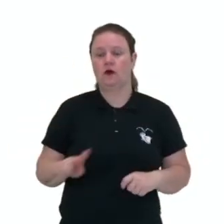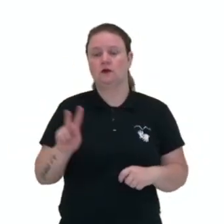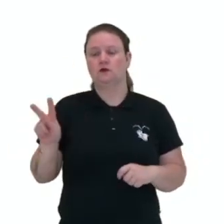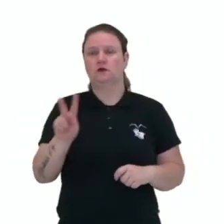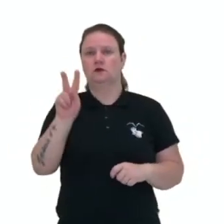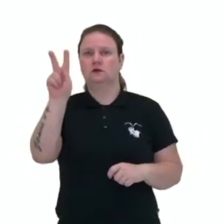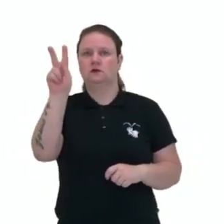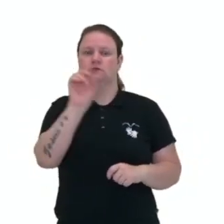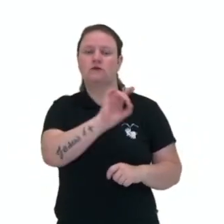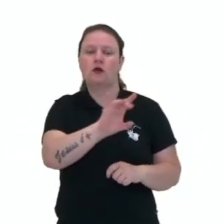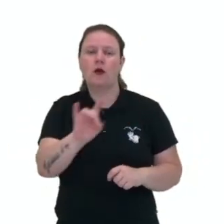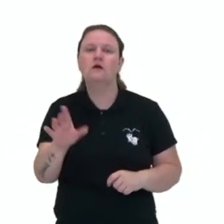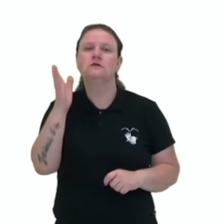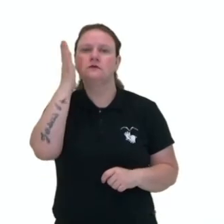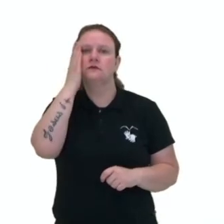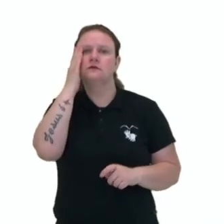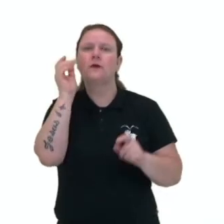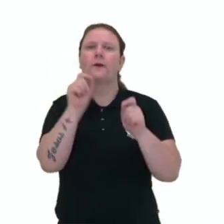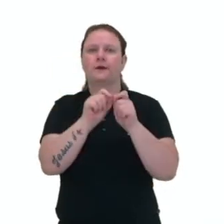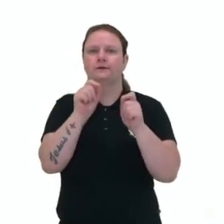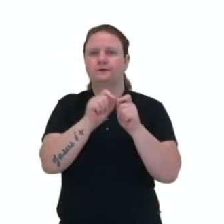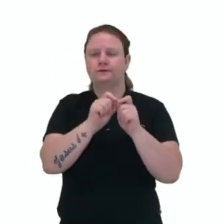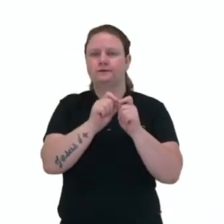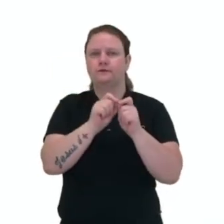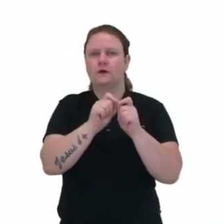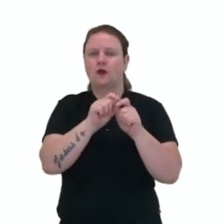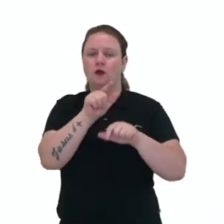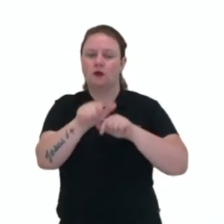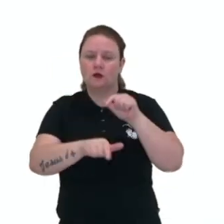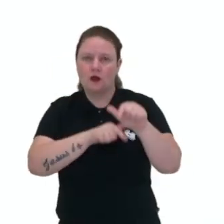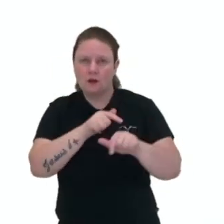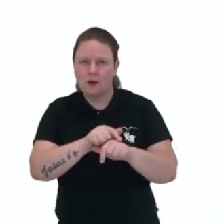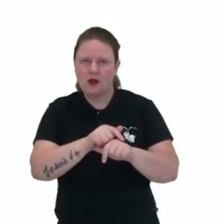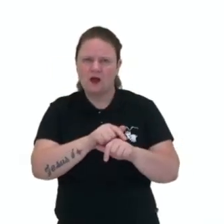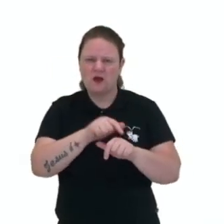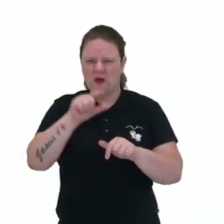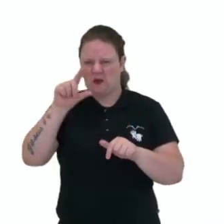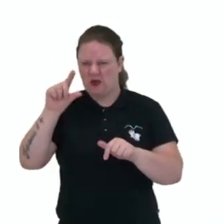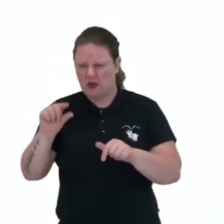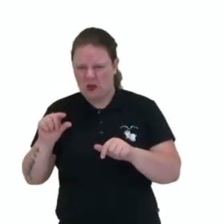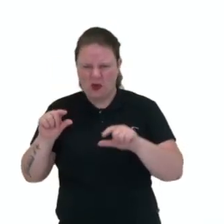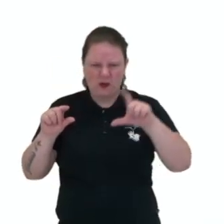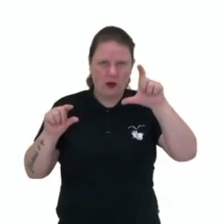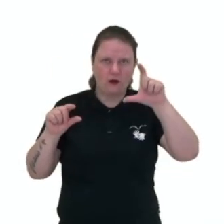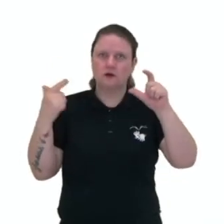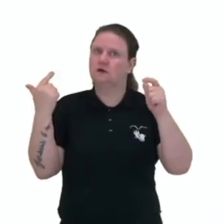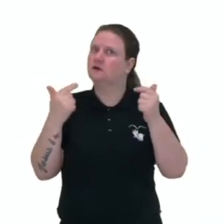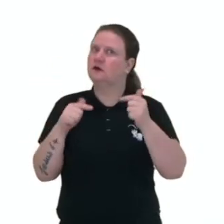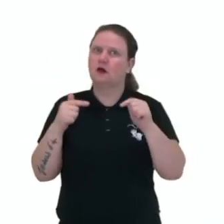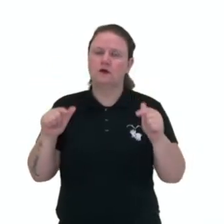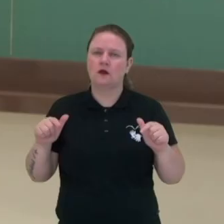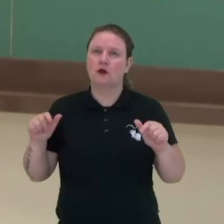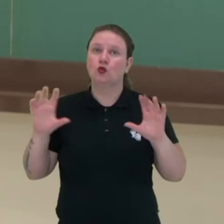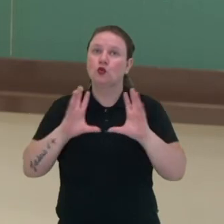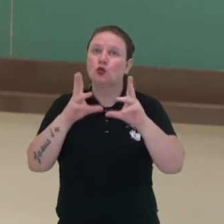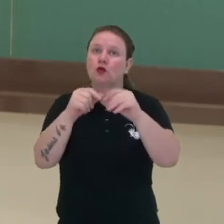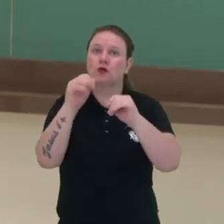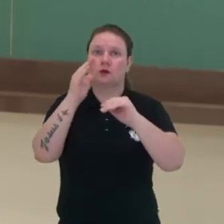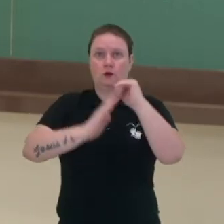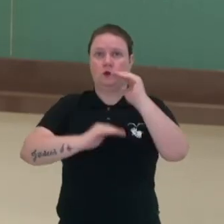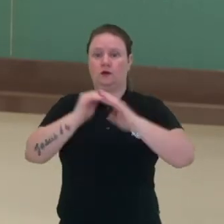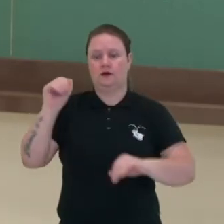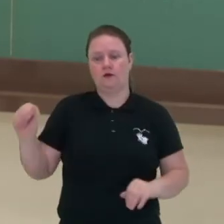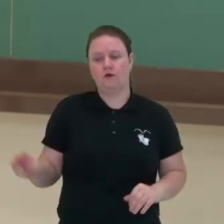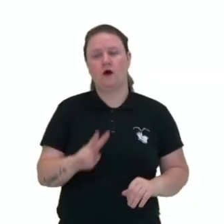já que cada um faz o que sabe. Sendo assim, não existe trabalho indigno. Todos devem ser valorizados. Todos os trabalhos devem ser